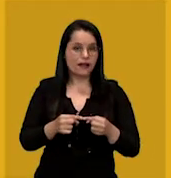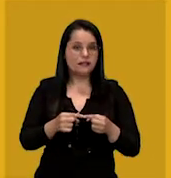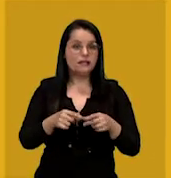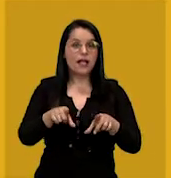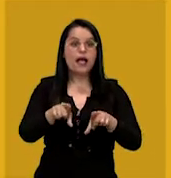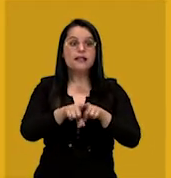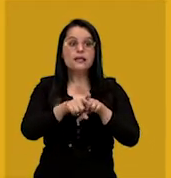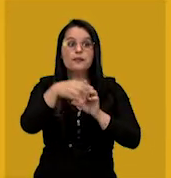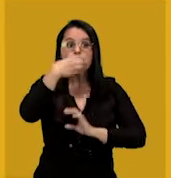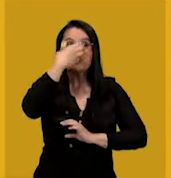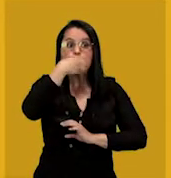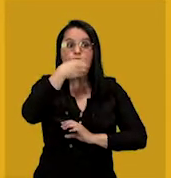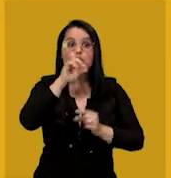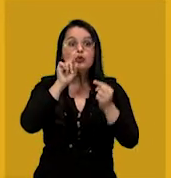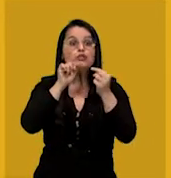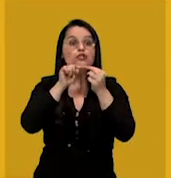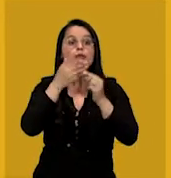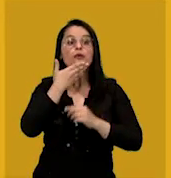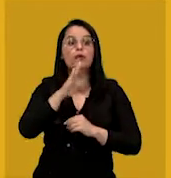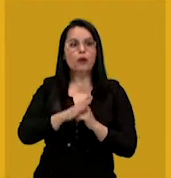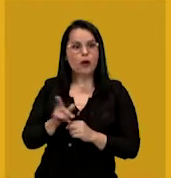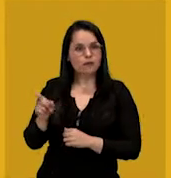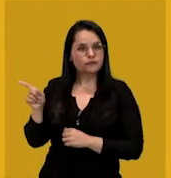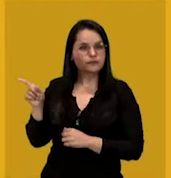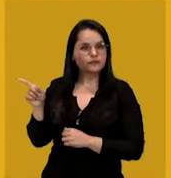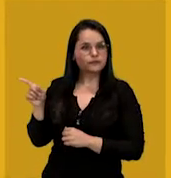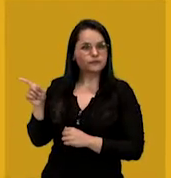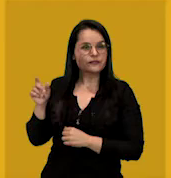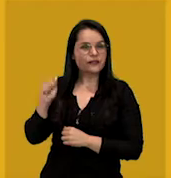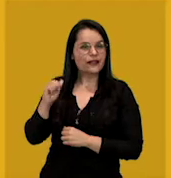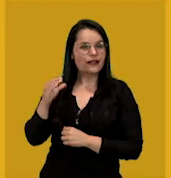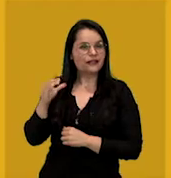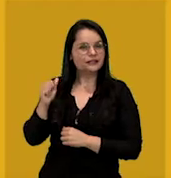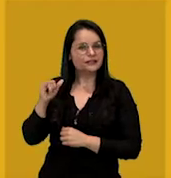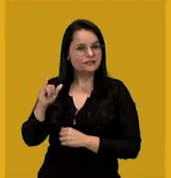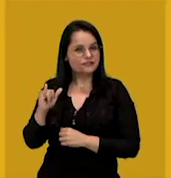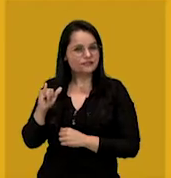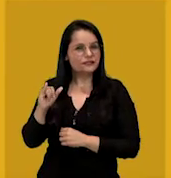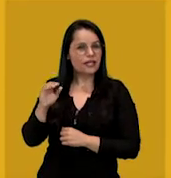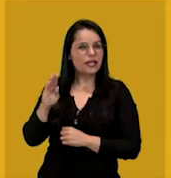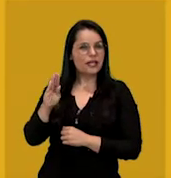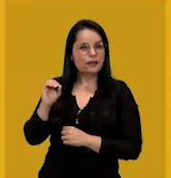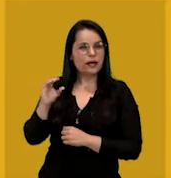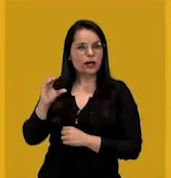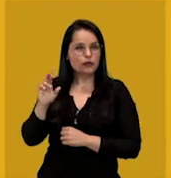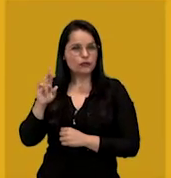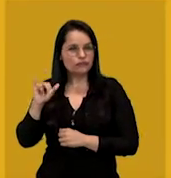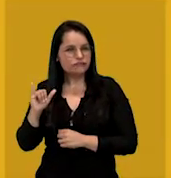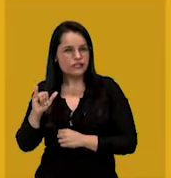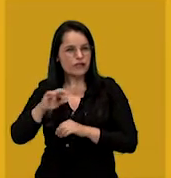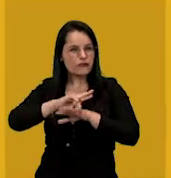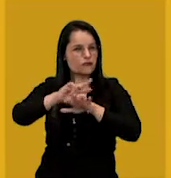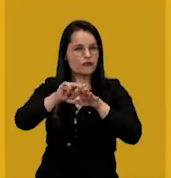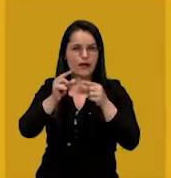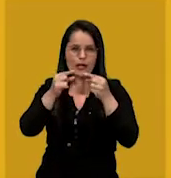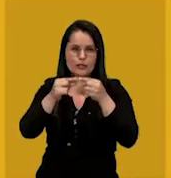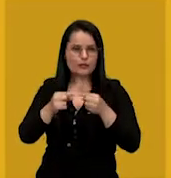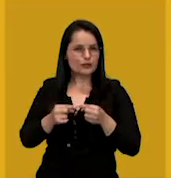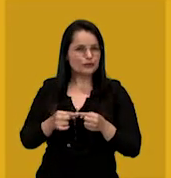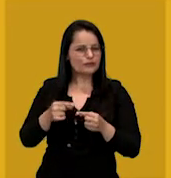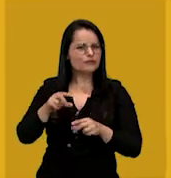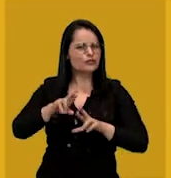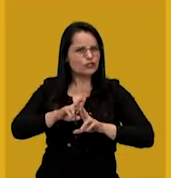frutas típicas do norte são cupuaçu, bacuri, açaí, taperabá, graviola e